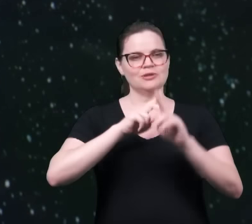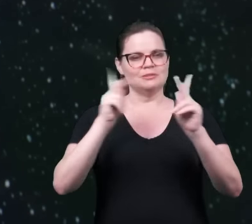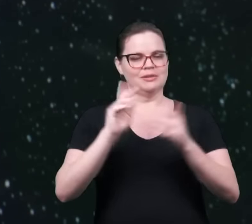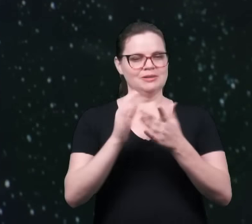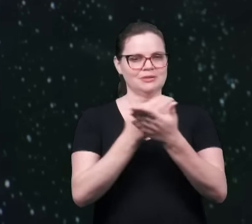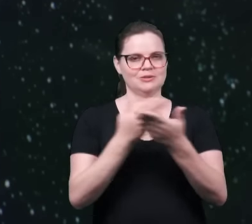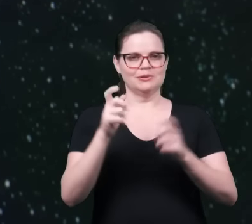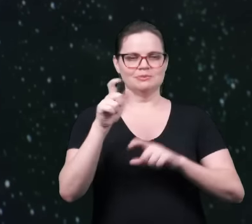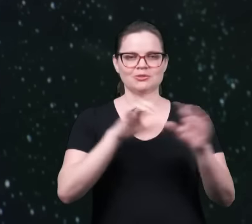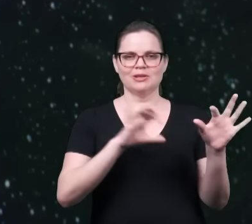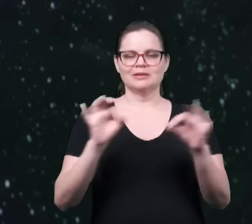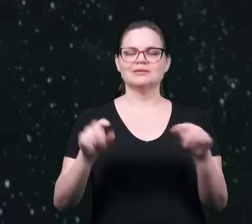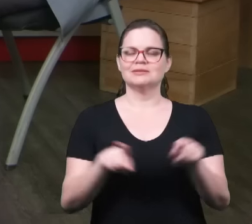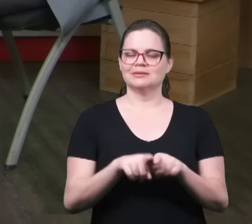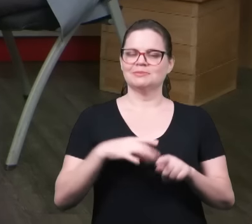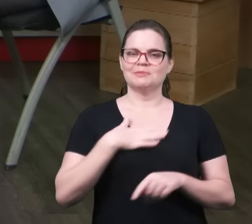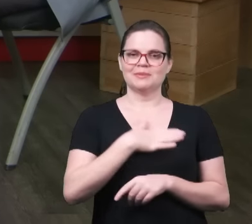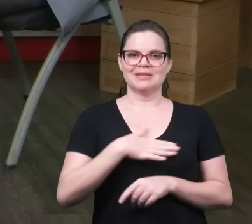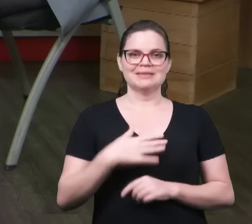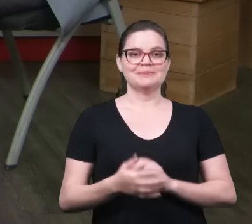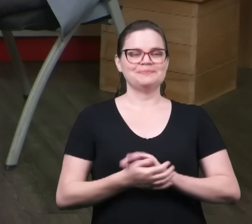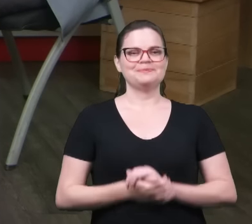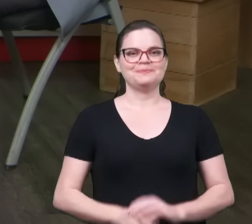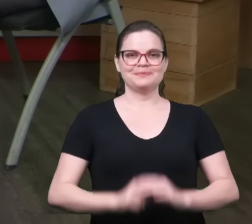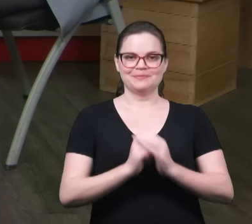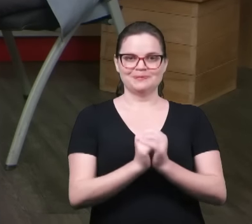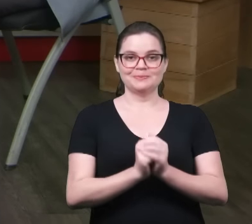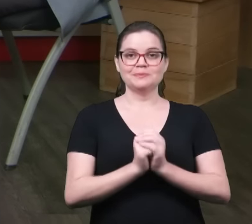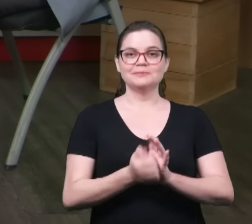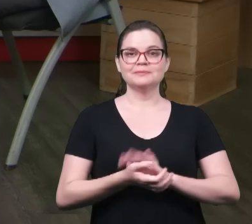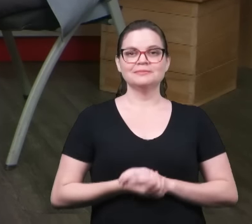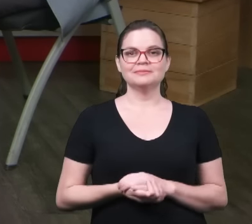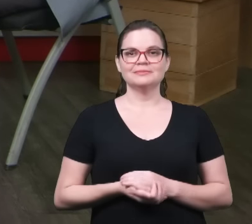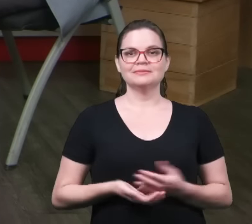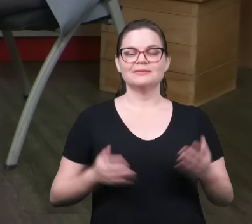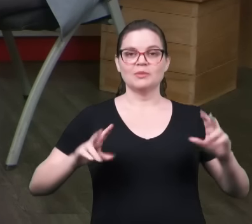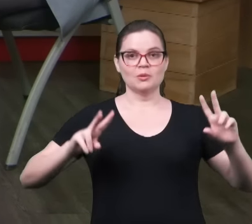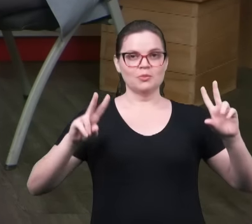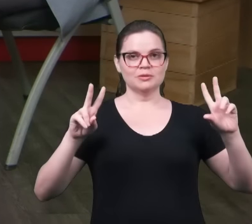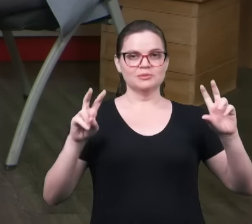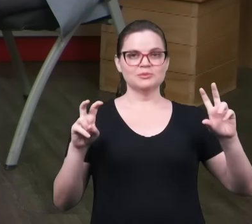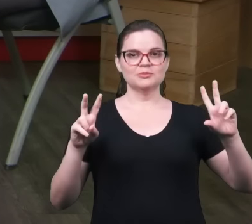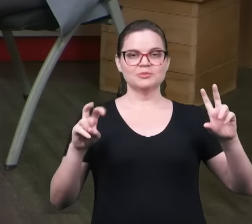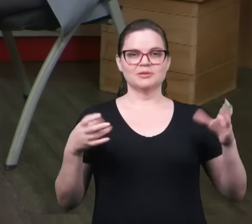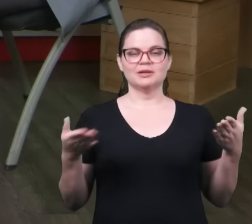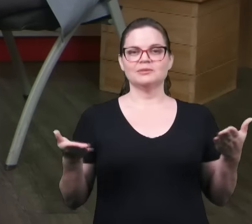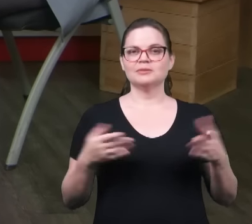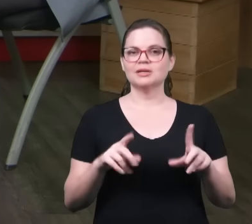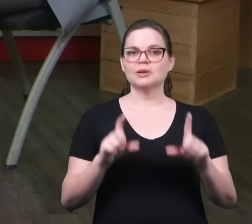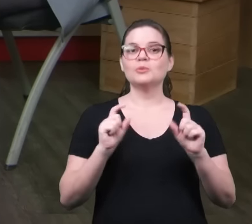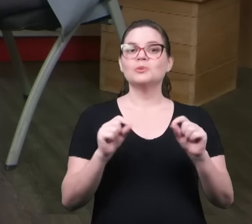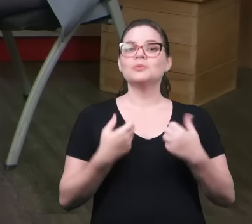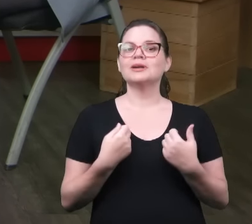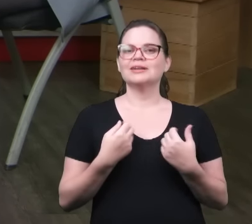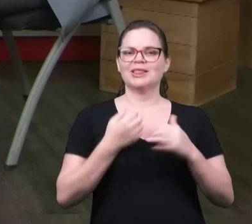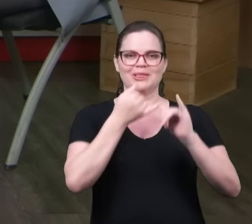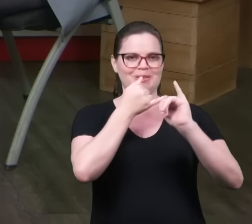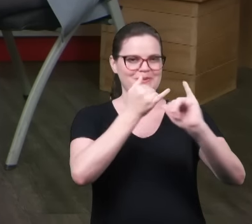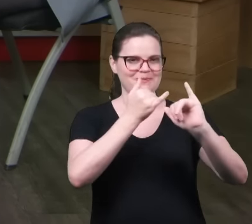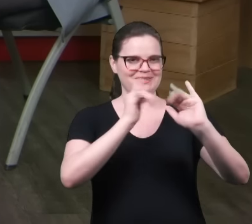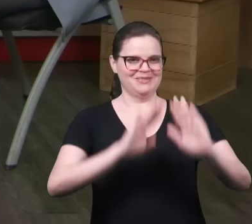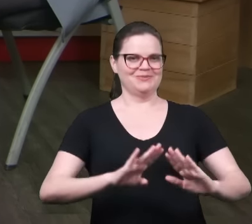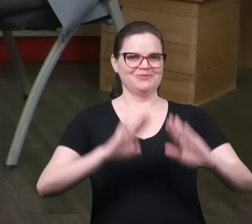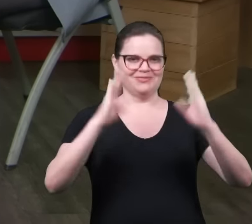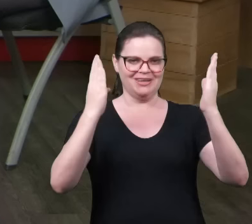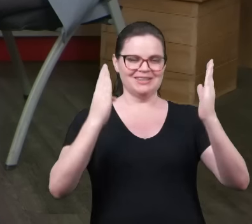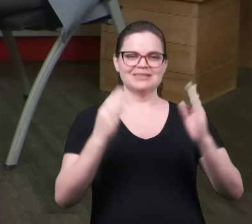sempre um prazer estar aqui. Amém. O assunto, então, é o Trombetas e Festas,